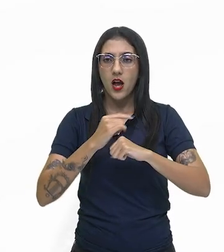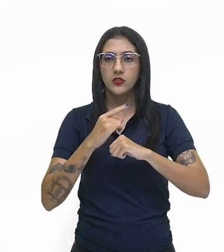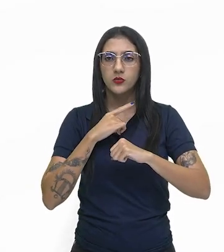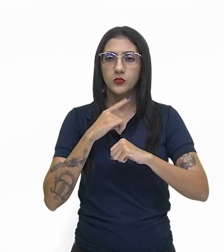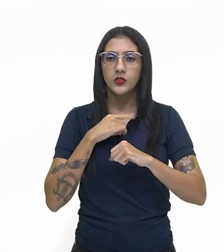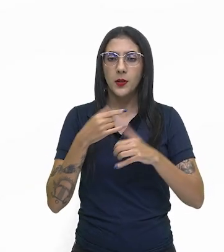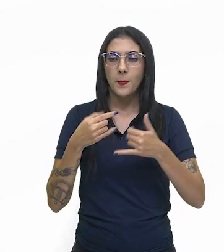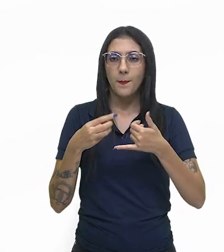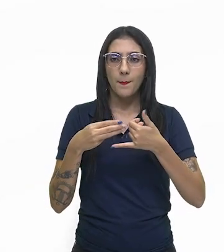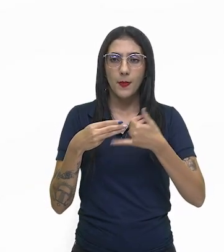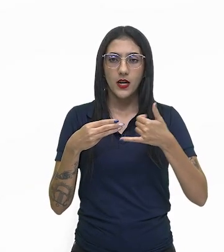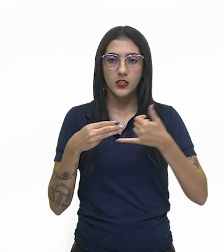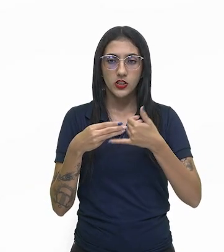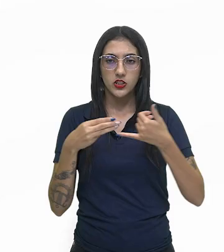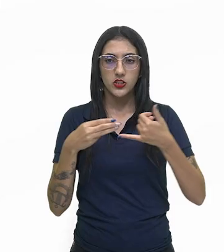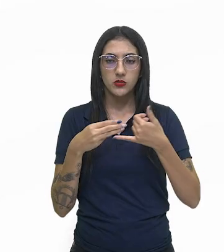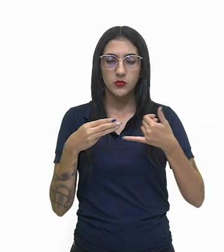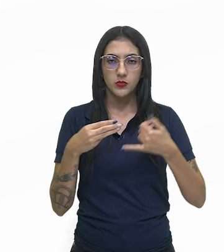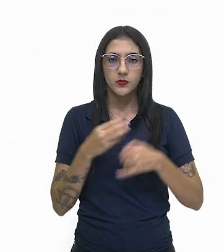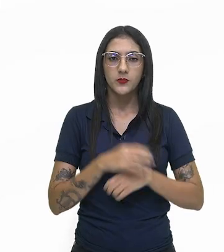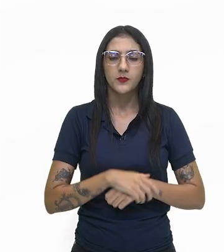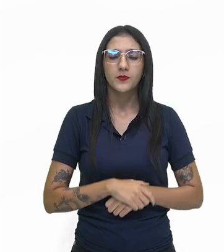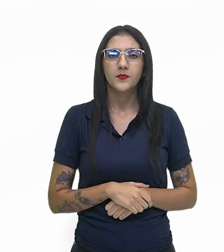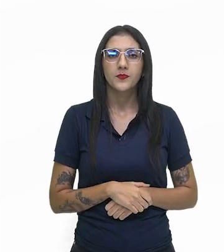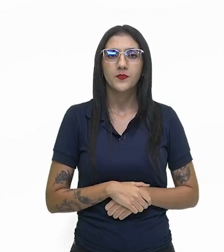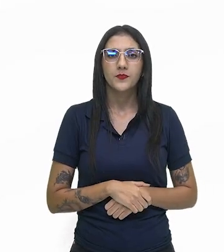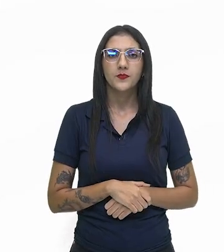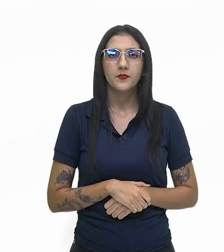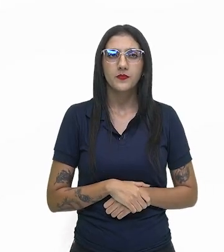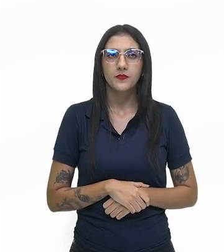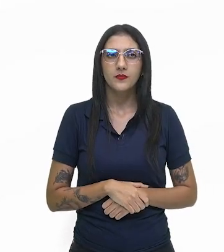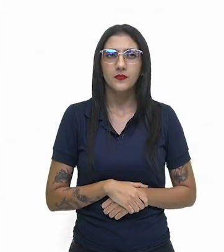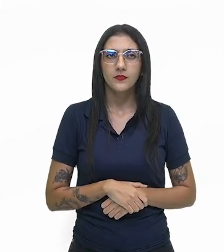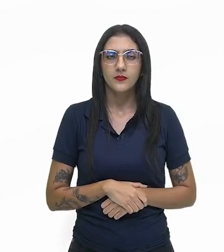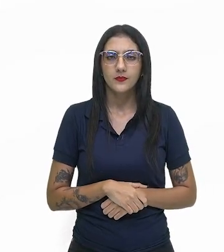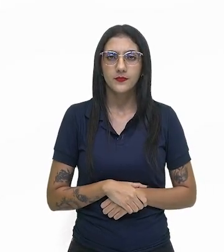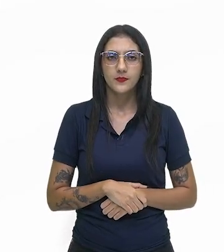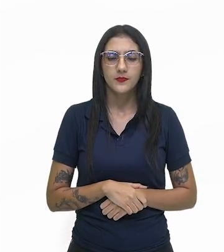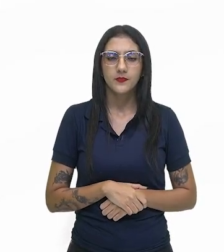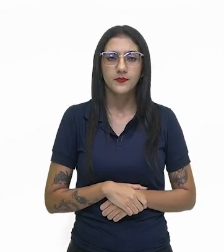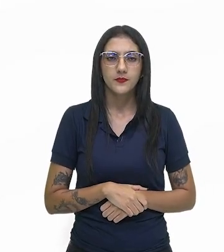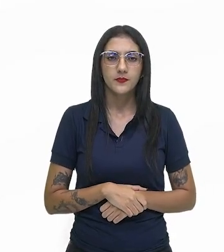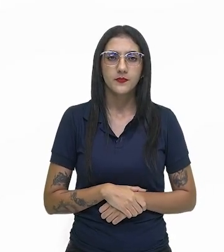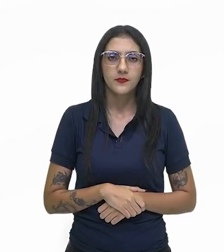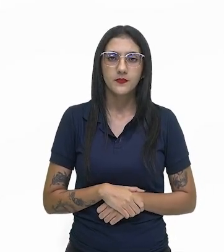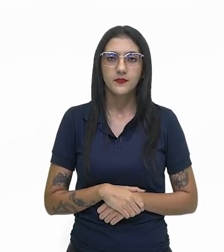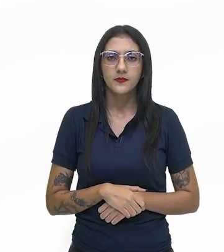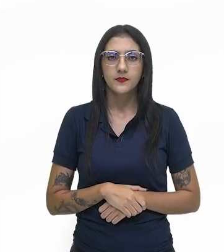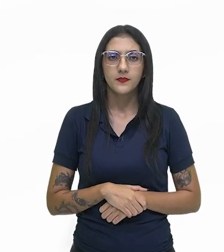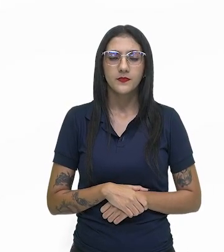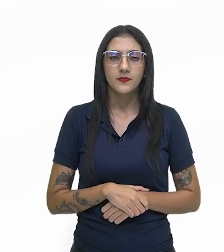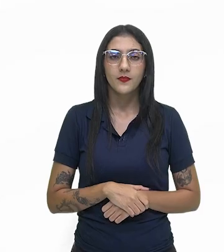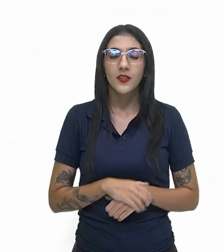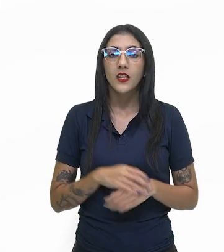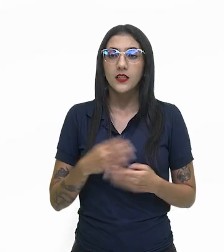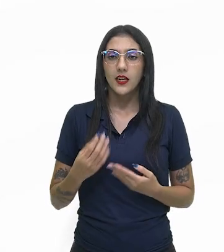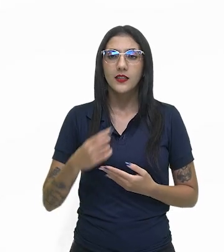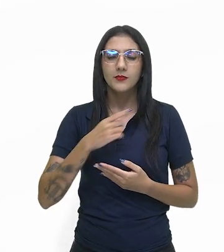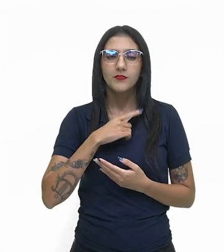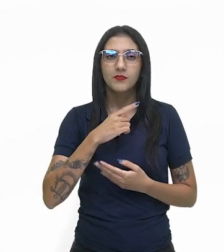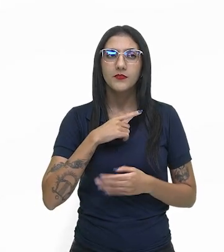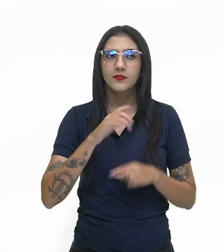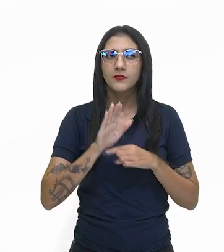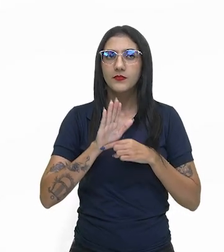partículas subatômicas. E aí nós temos, né, a imagem do